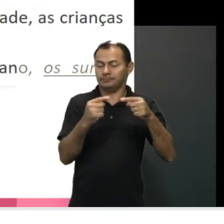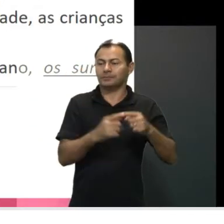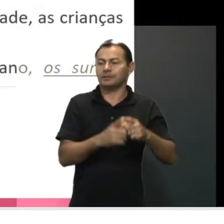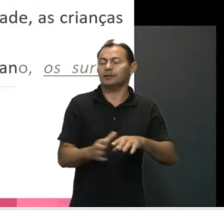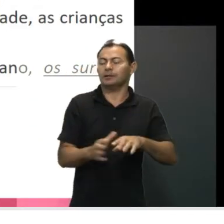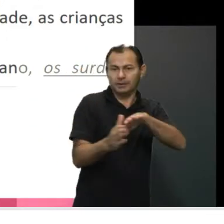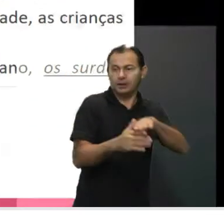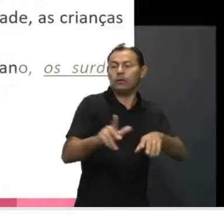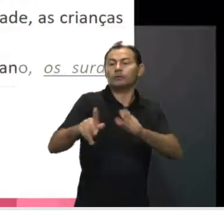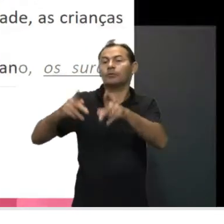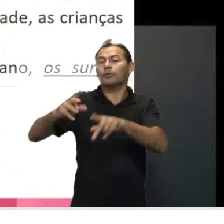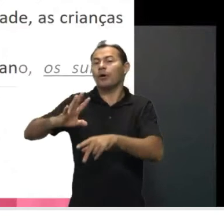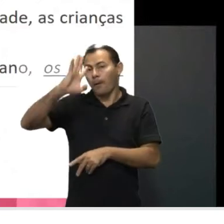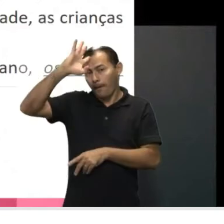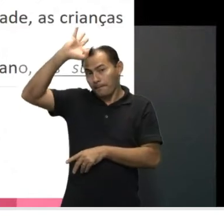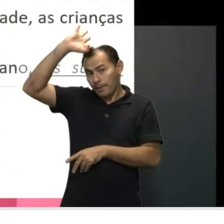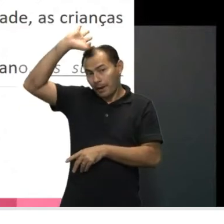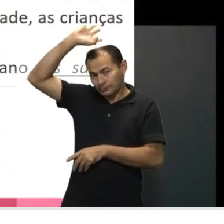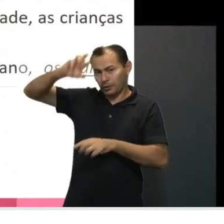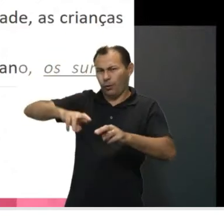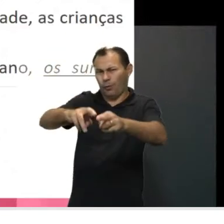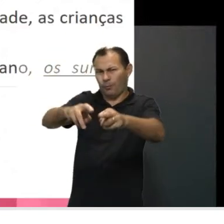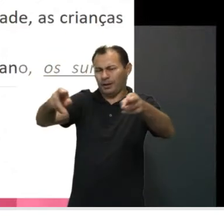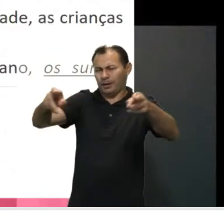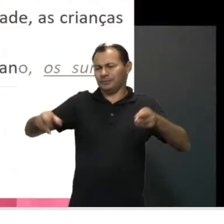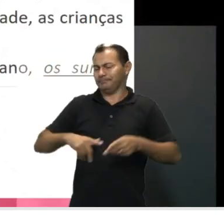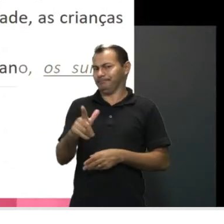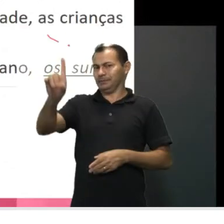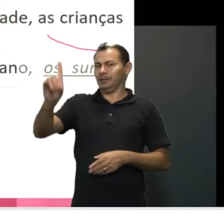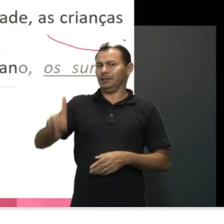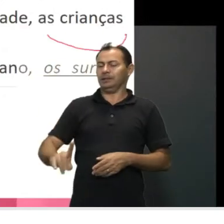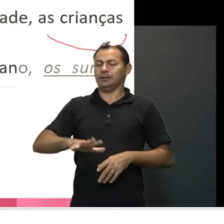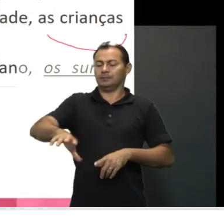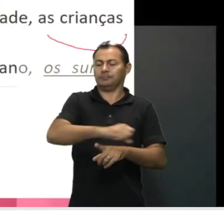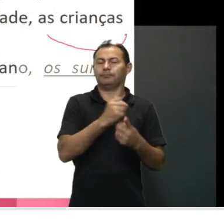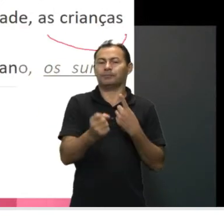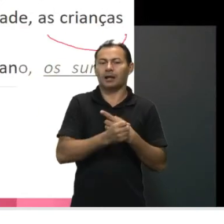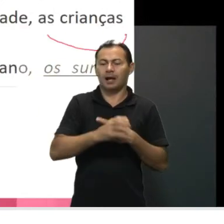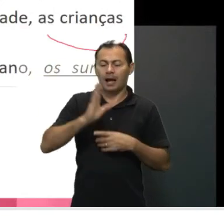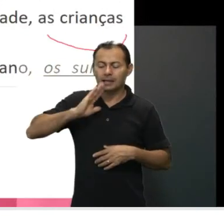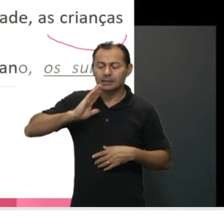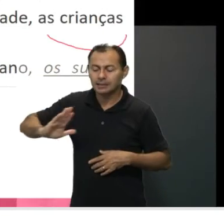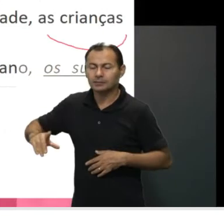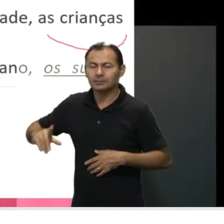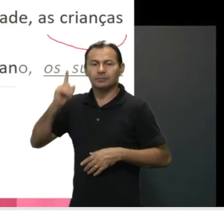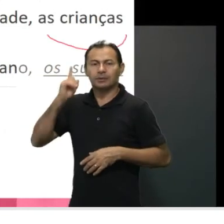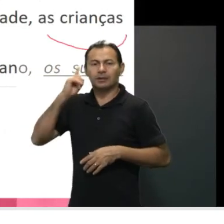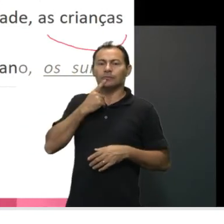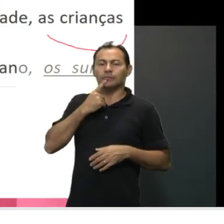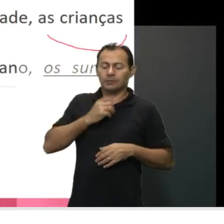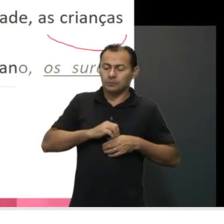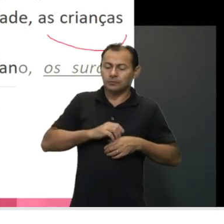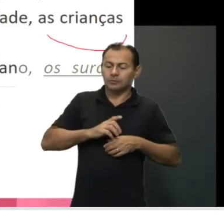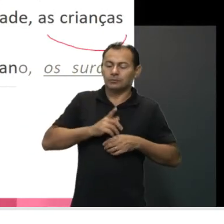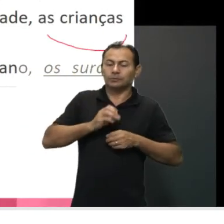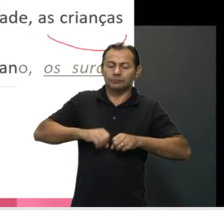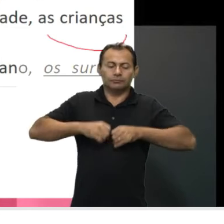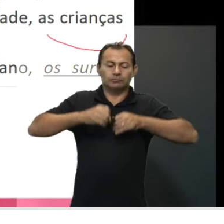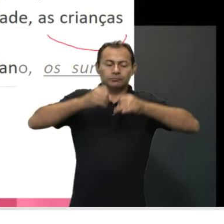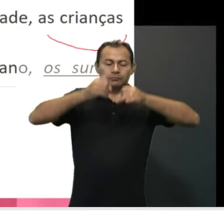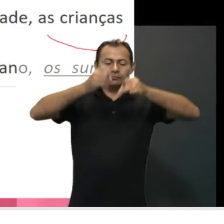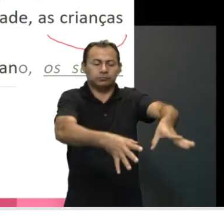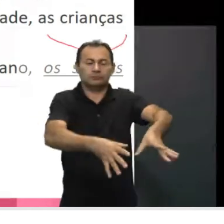direito à vida em sociedade, e as crianças que eram surdas eram lançadas no rio Tibre, ou seja, elas eram condenadas